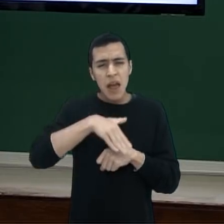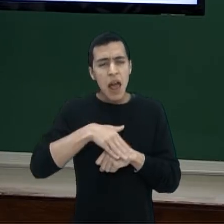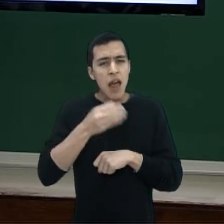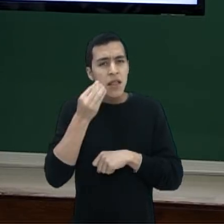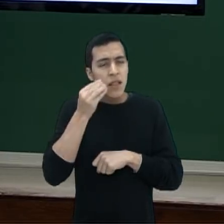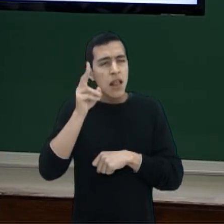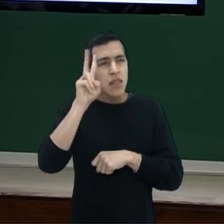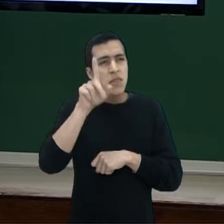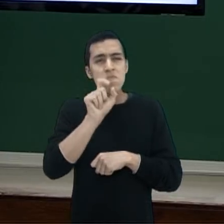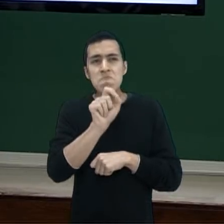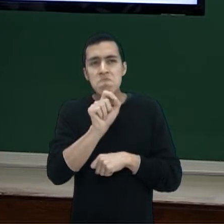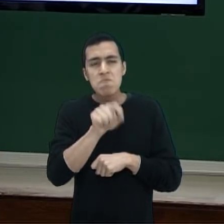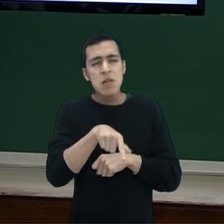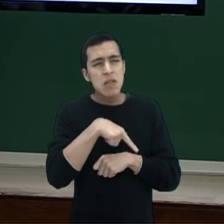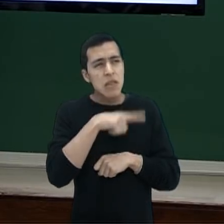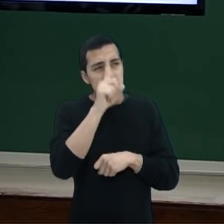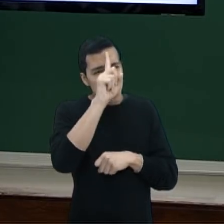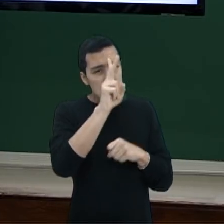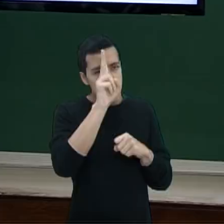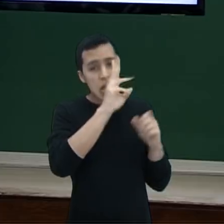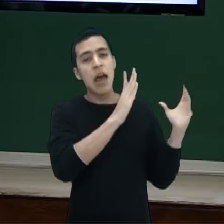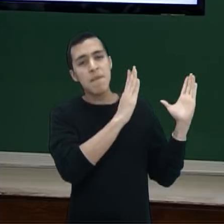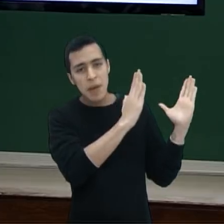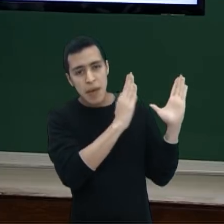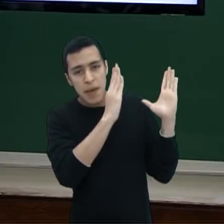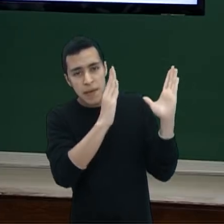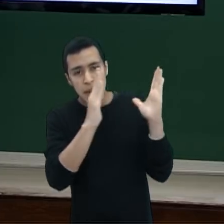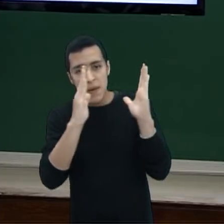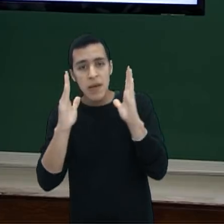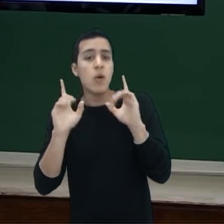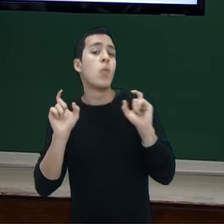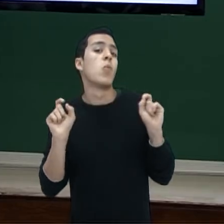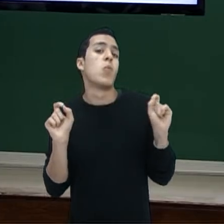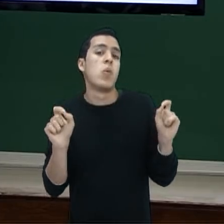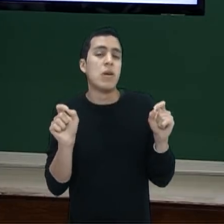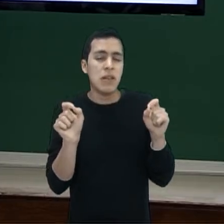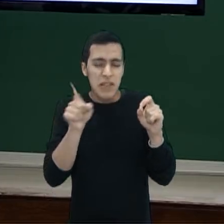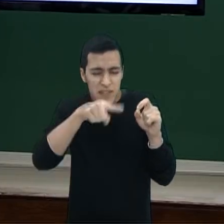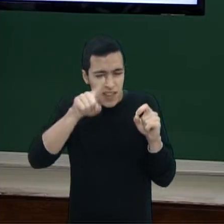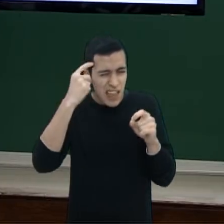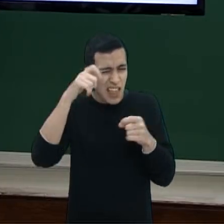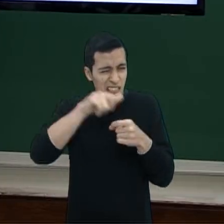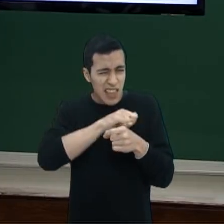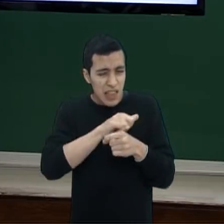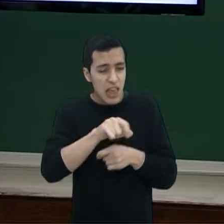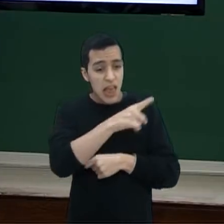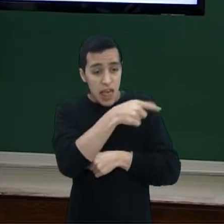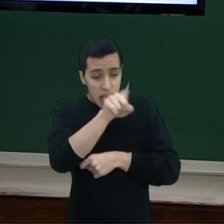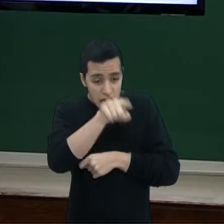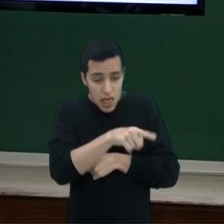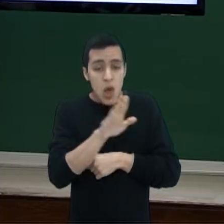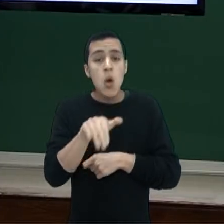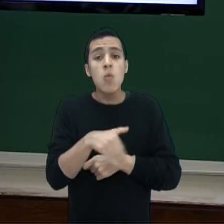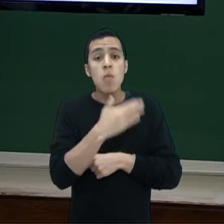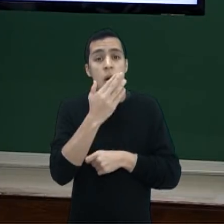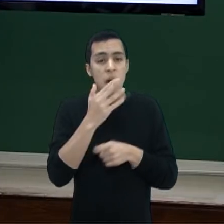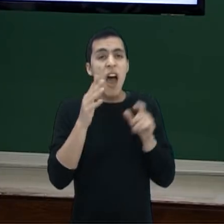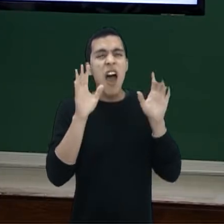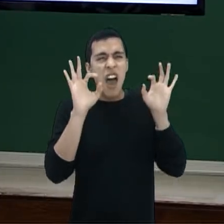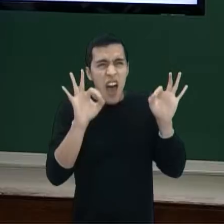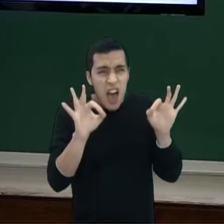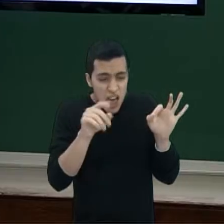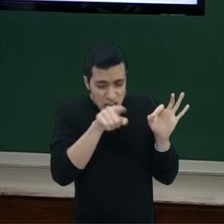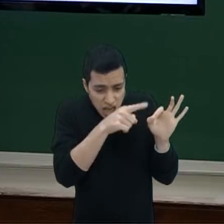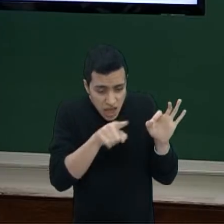se lembrar qual que é essa sequência correta dos acontecimentos e tentar marcar aqui um X na alternativa que corresponda a